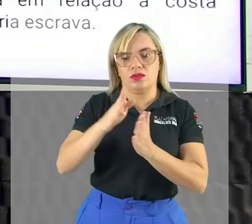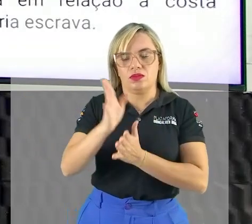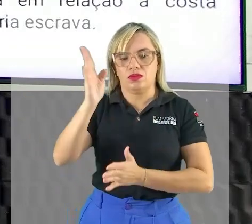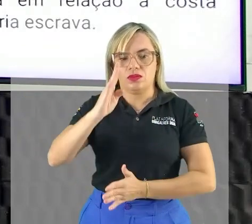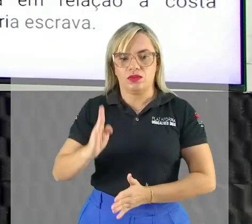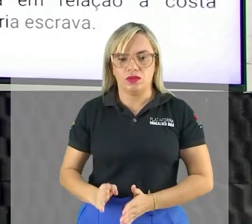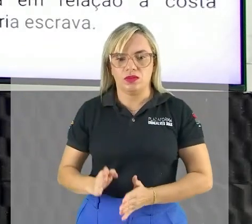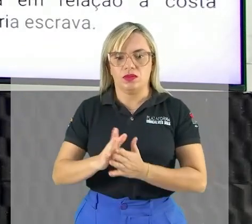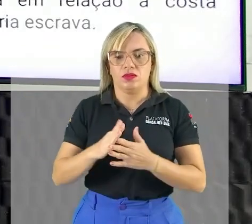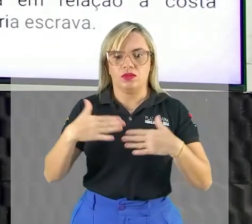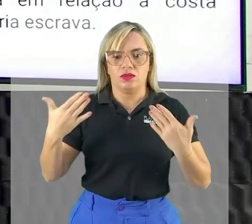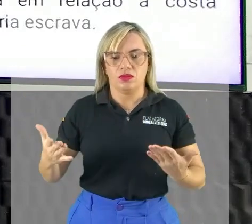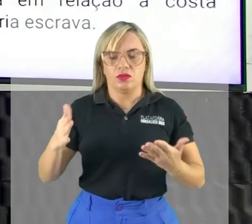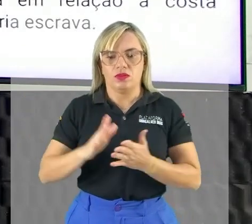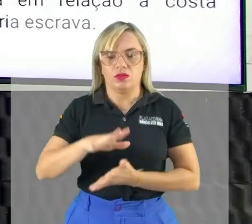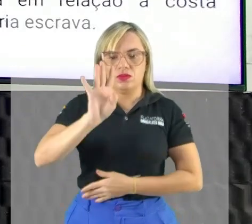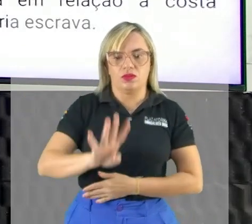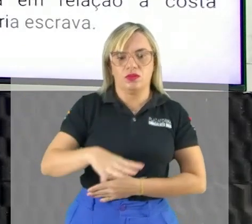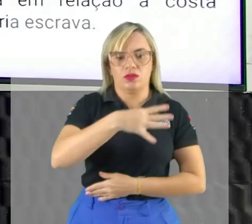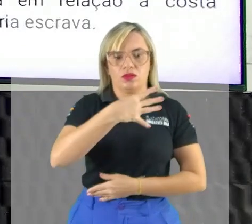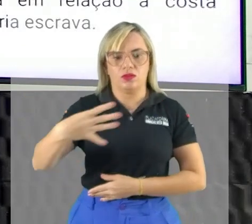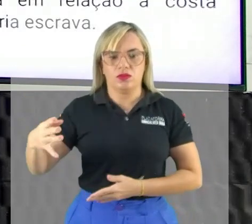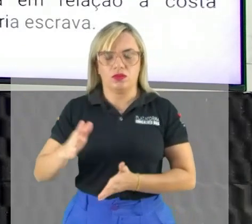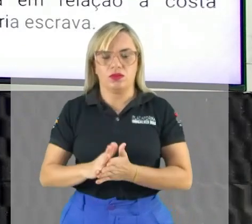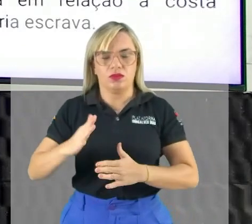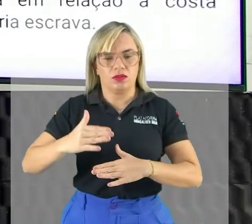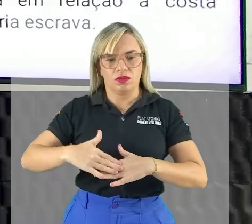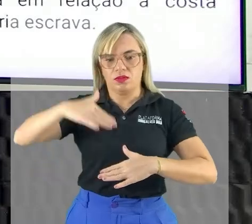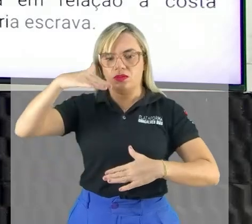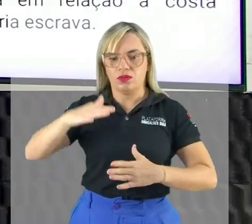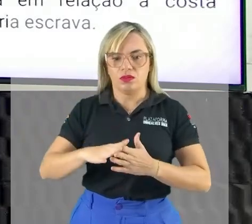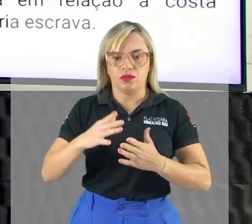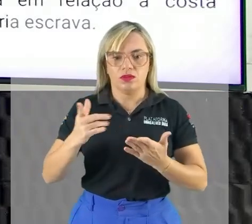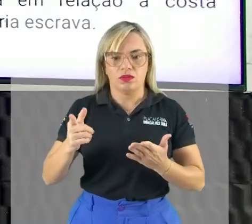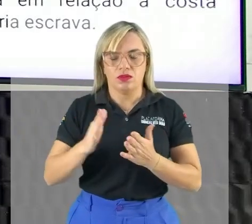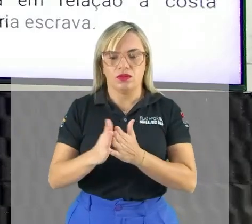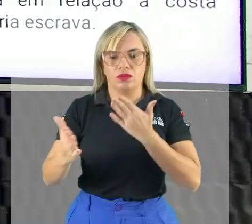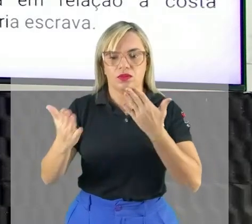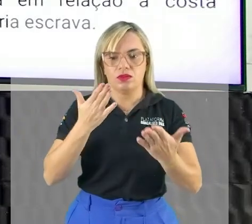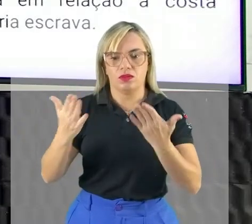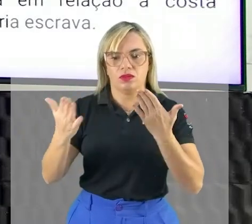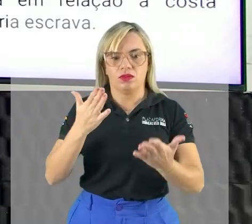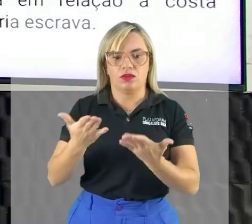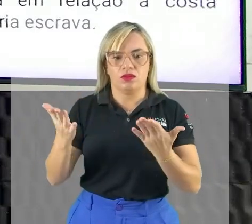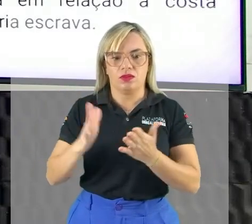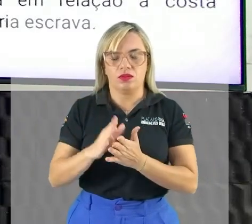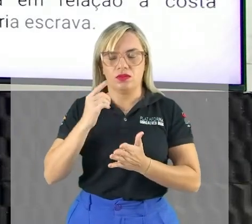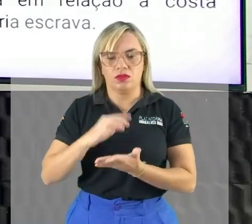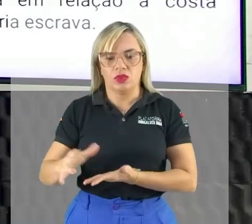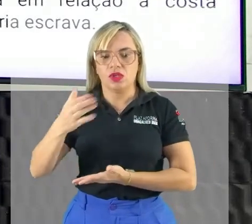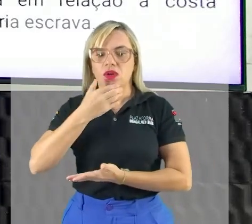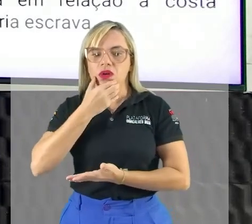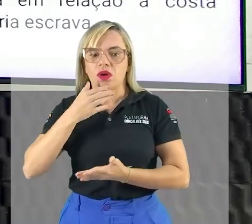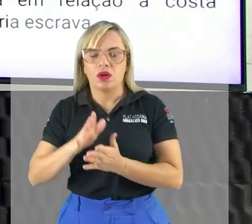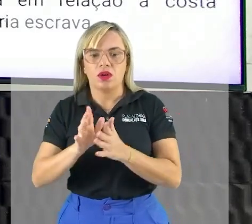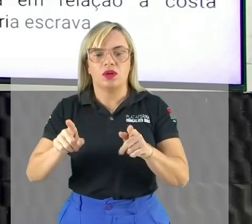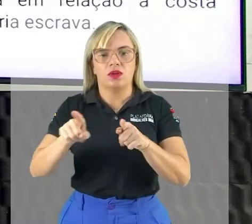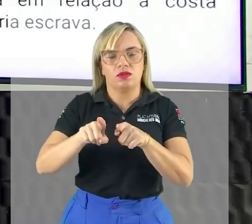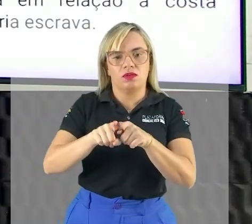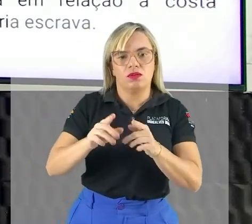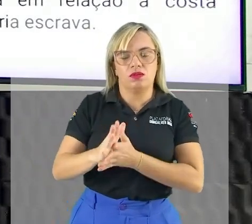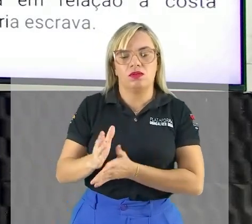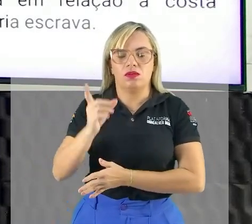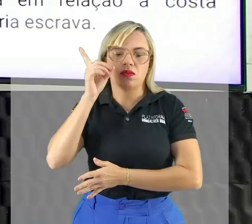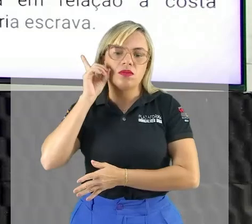ao tráfico negreiro conforme a tabela foi e o maior ao se compararem os dados da América britânica e os Estados